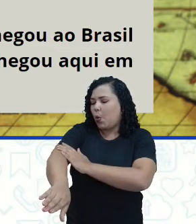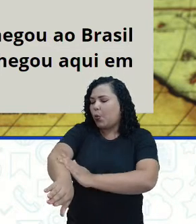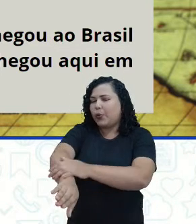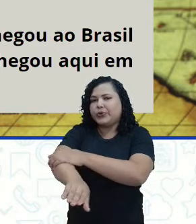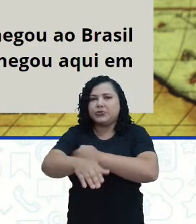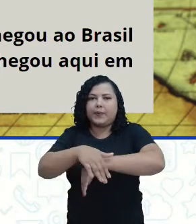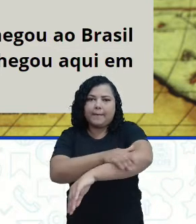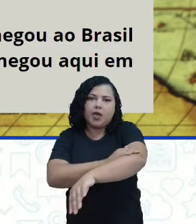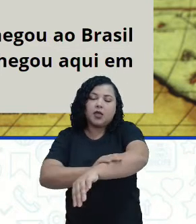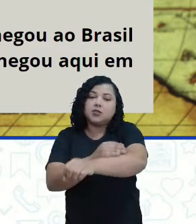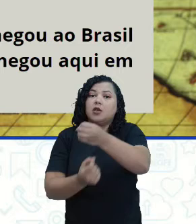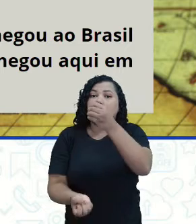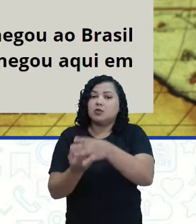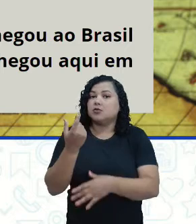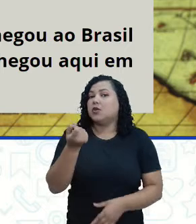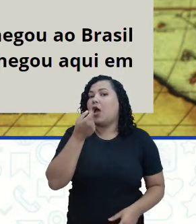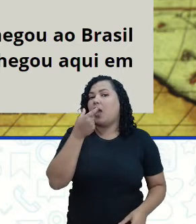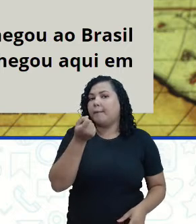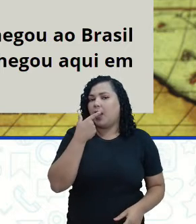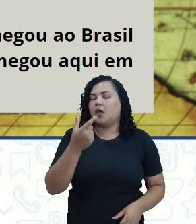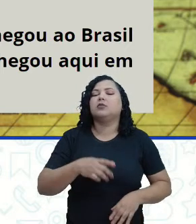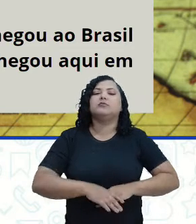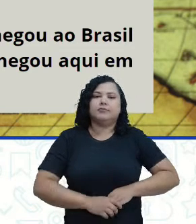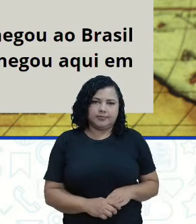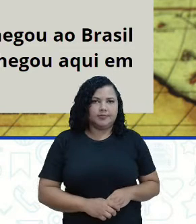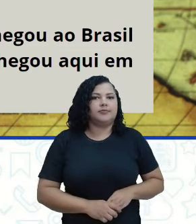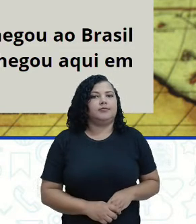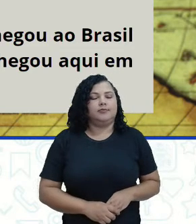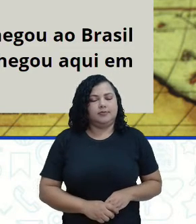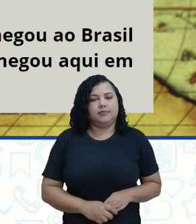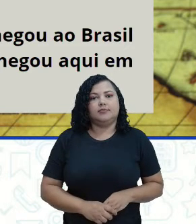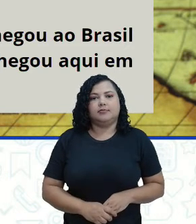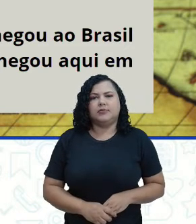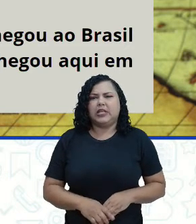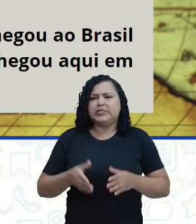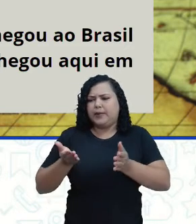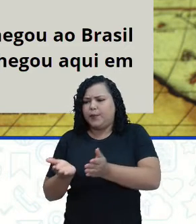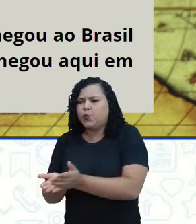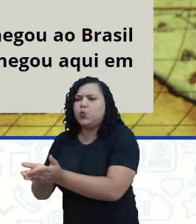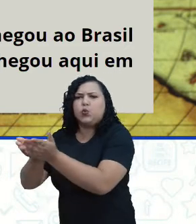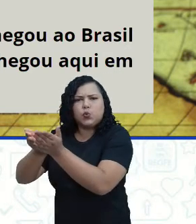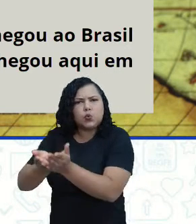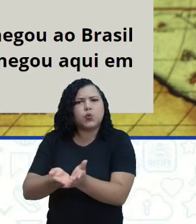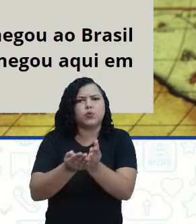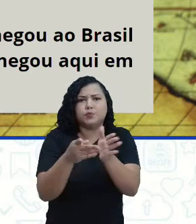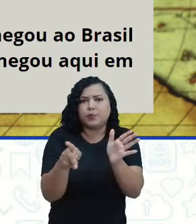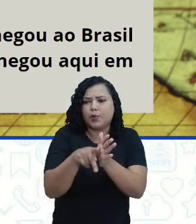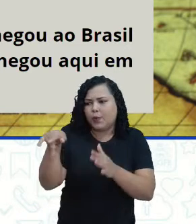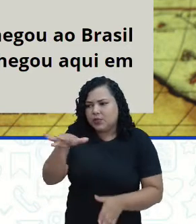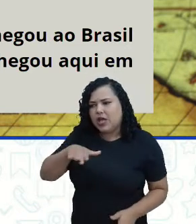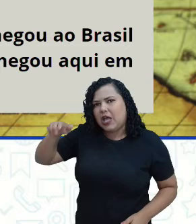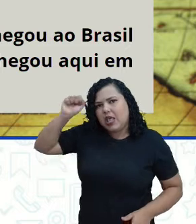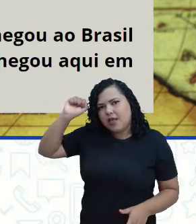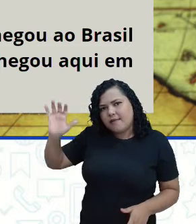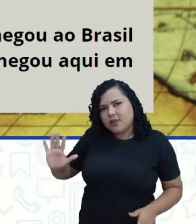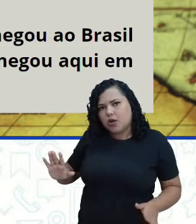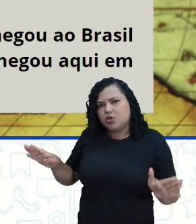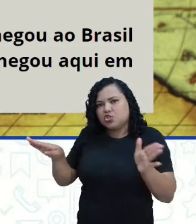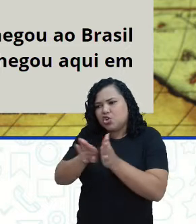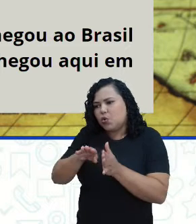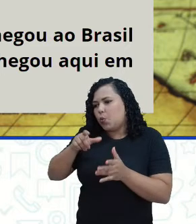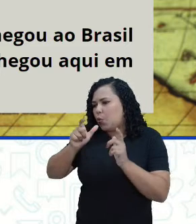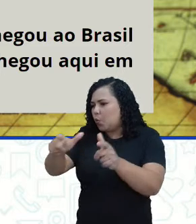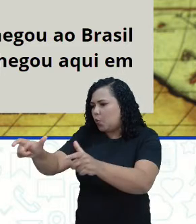na produção de medicamentos. Né? E aí, durante as expedições na costa africana, eles chegaram em vários lugares que eles nunca